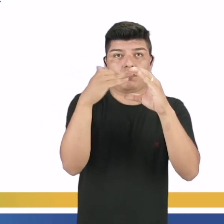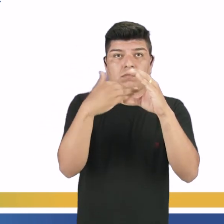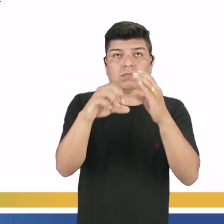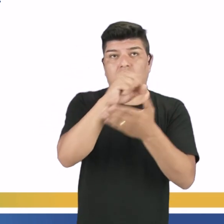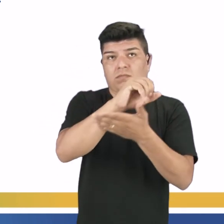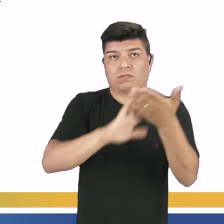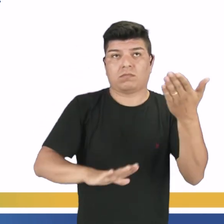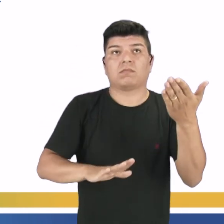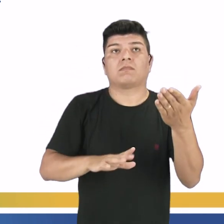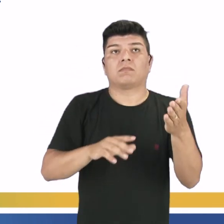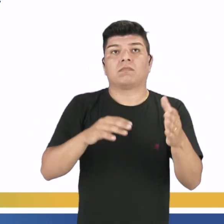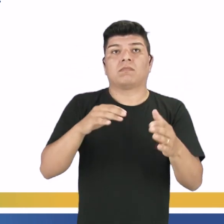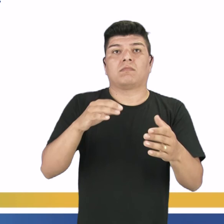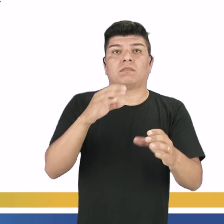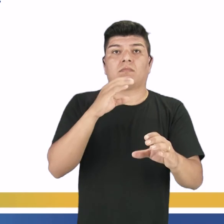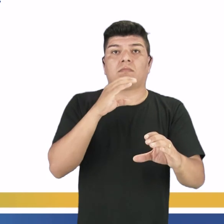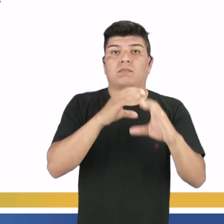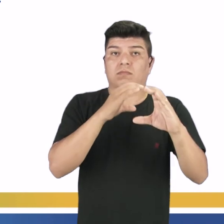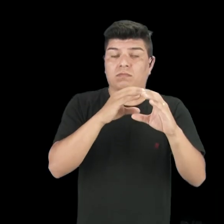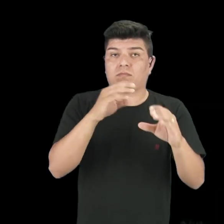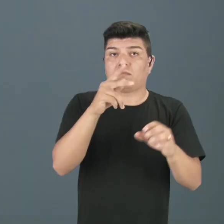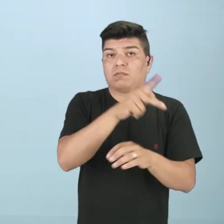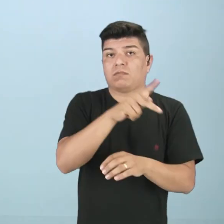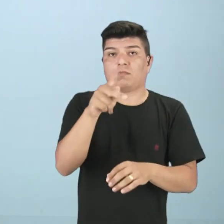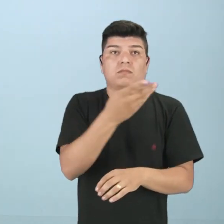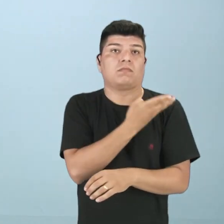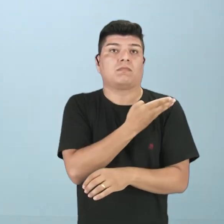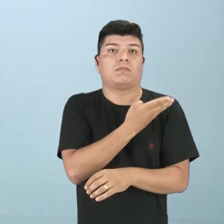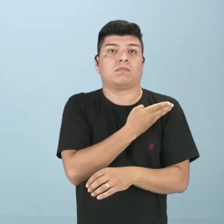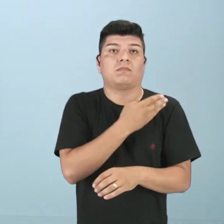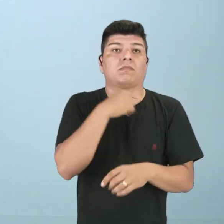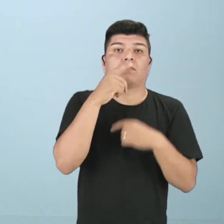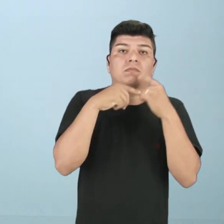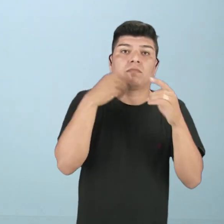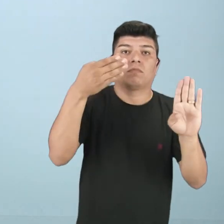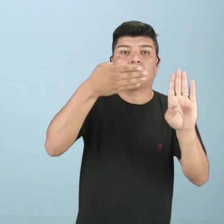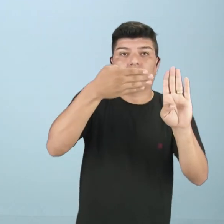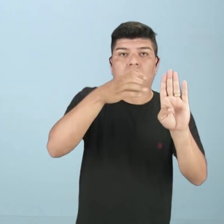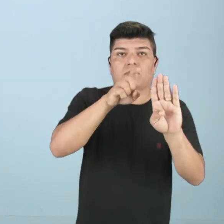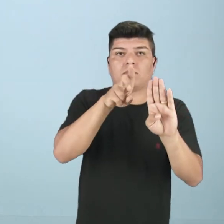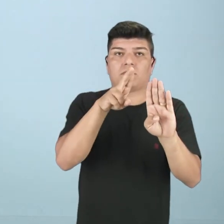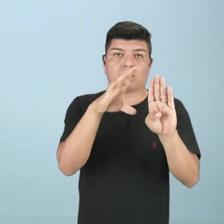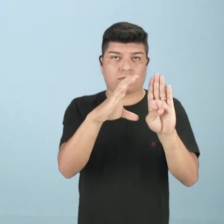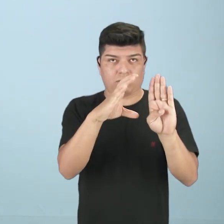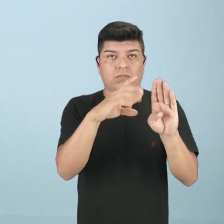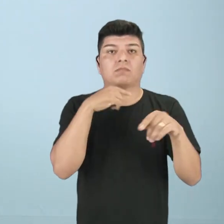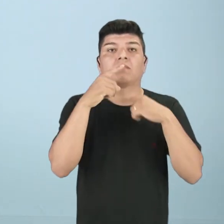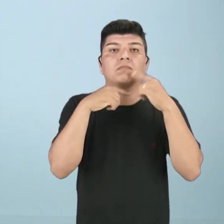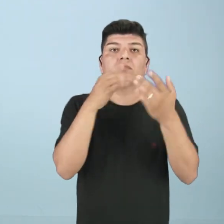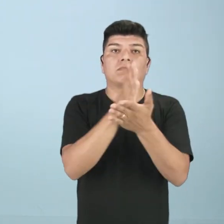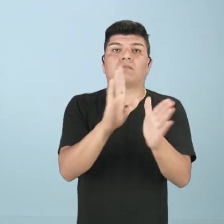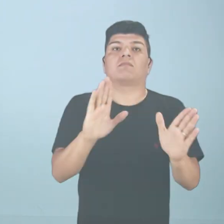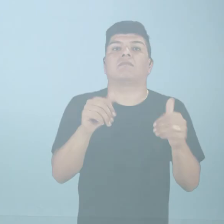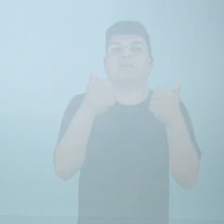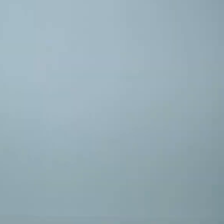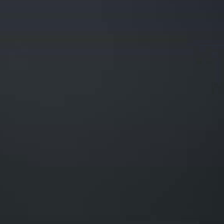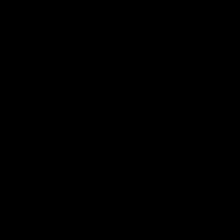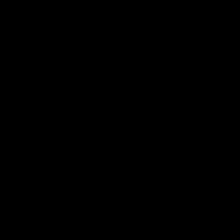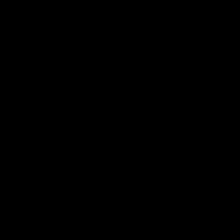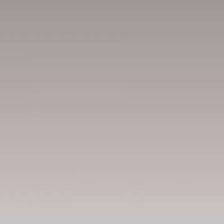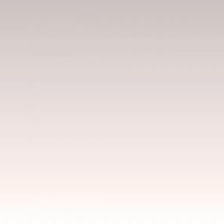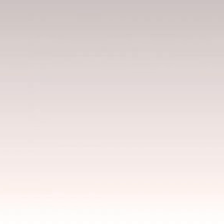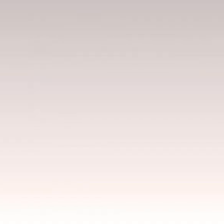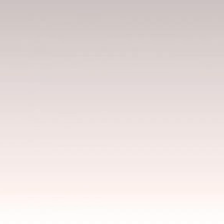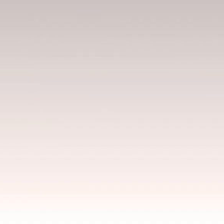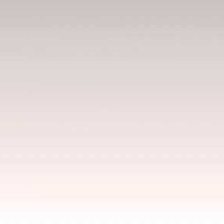atividades e comunicar-se com professores e colegas. Qualquer dúvida, procure a plataforma Eduque e tire as suas dúvidas. Obrigado.